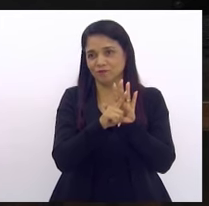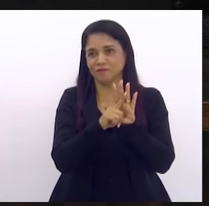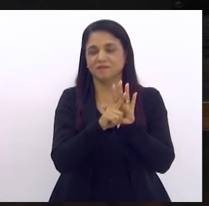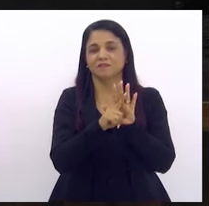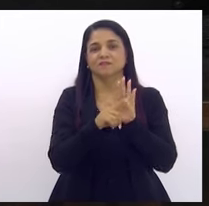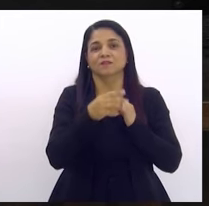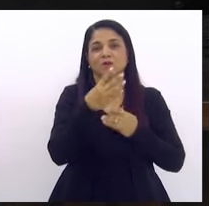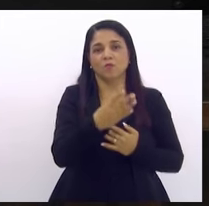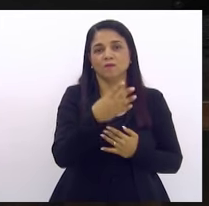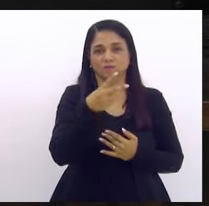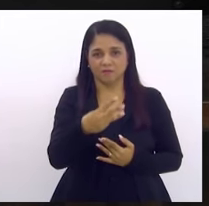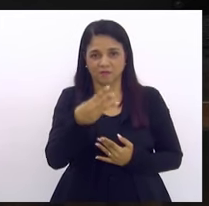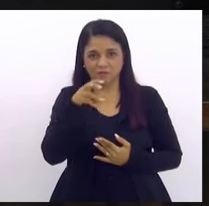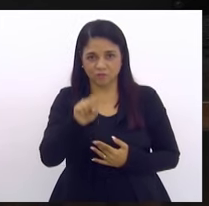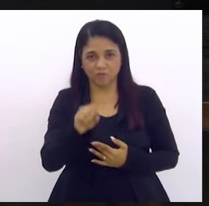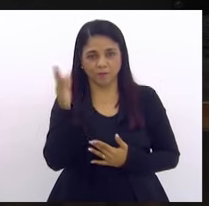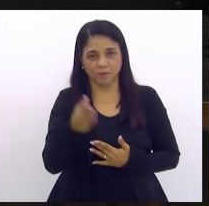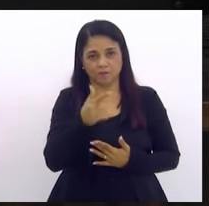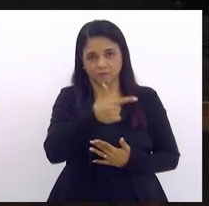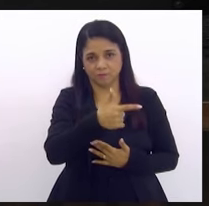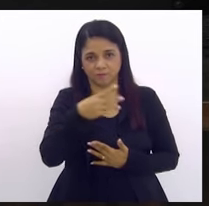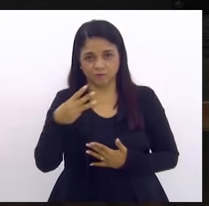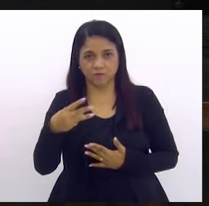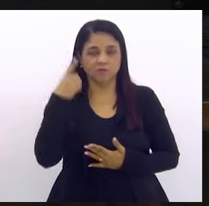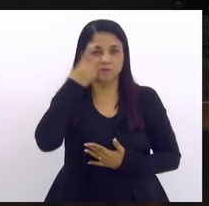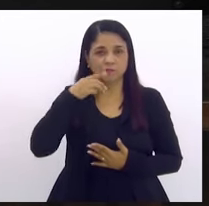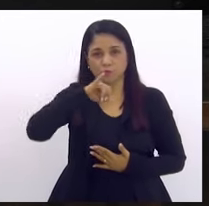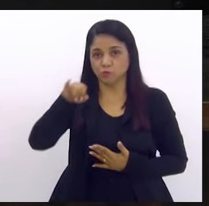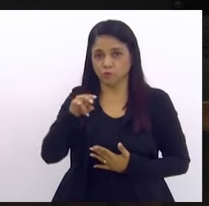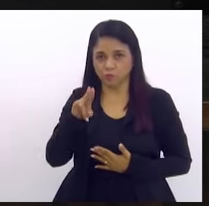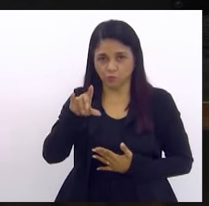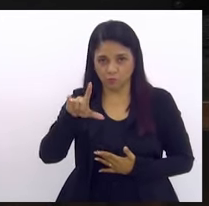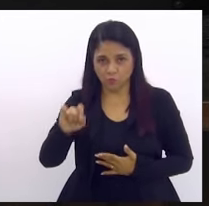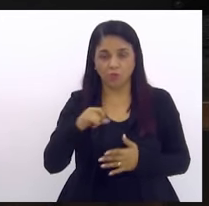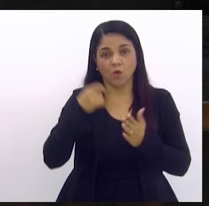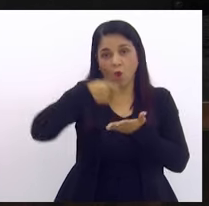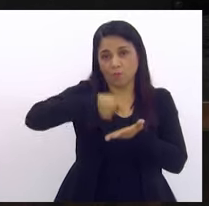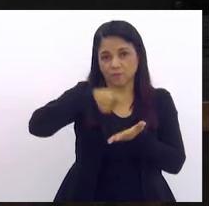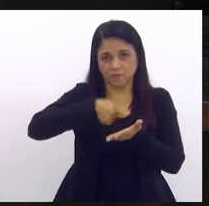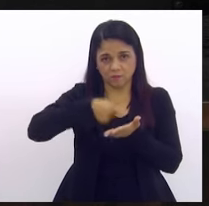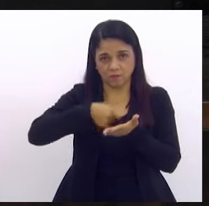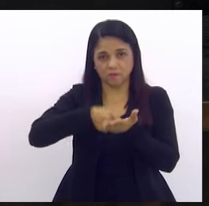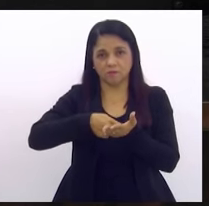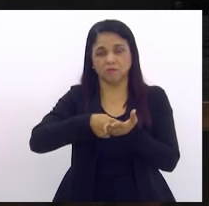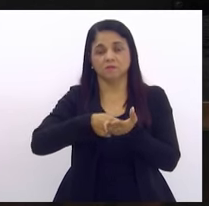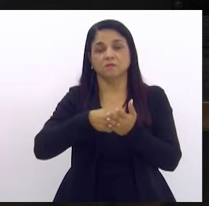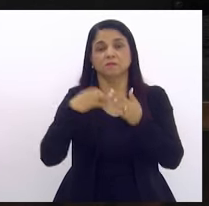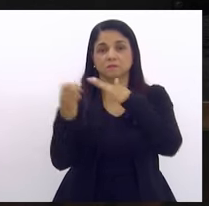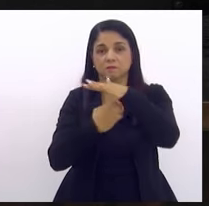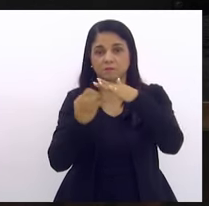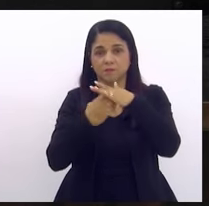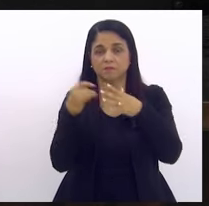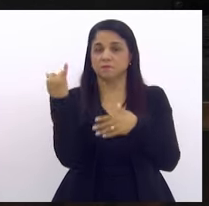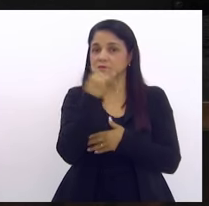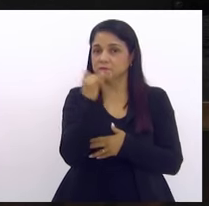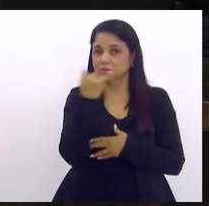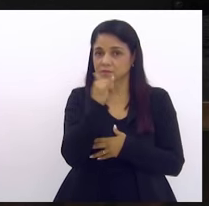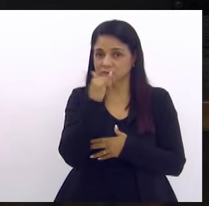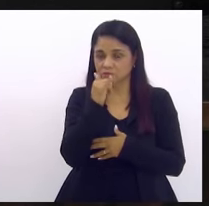número 438/2023, de autoria do deputado Júlio Rocha, que dispõe sobre a obrigatoriedade de as concessionárias de energia